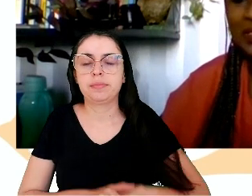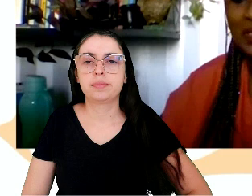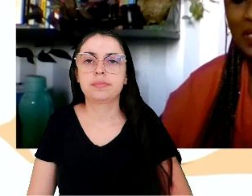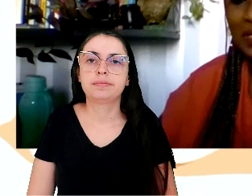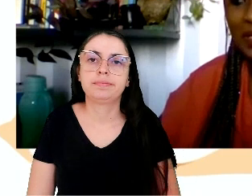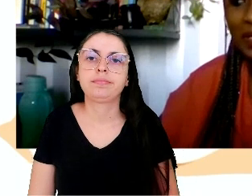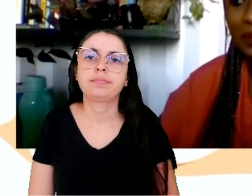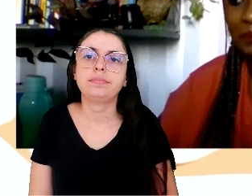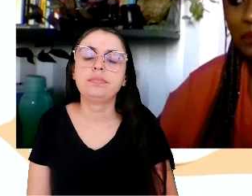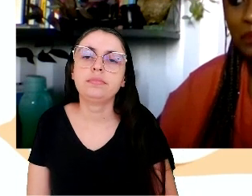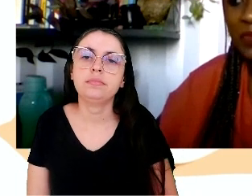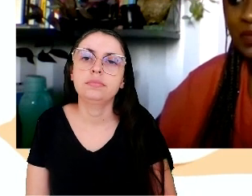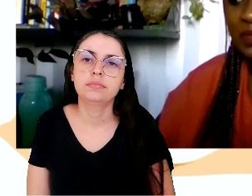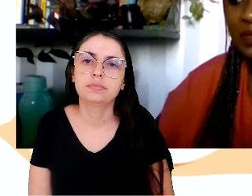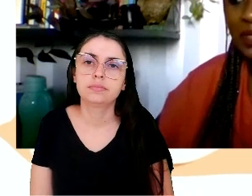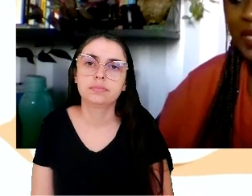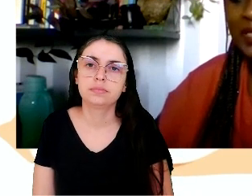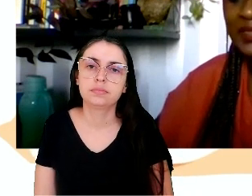E